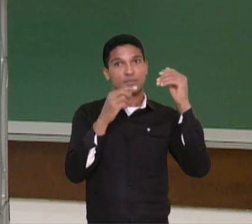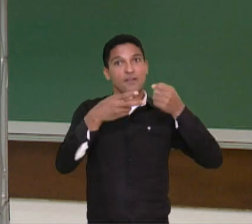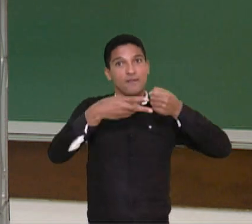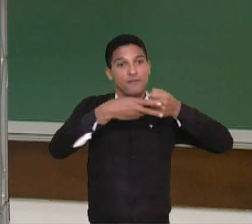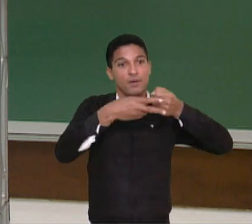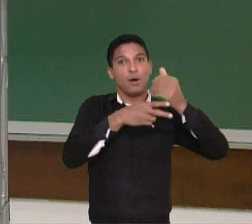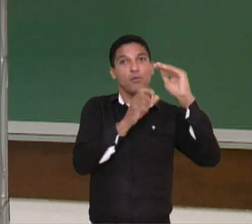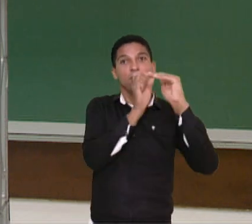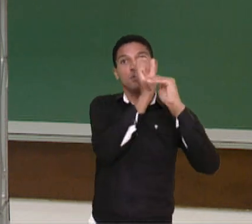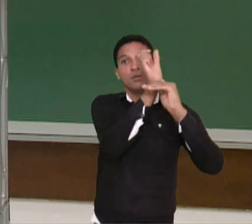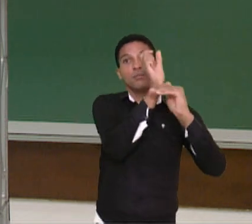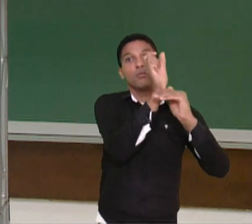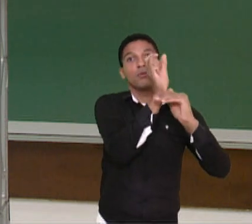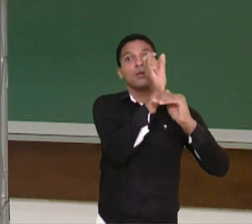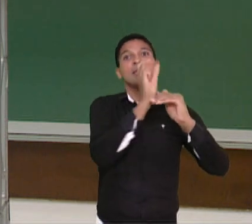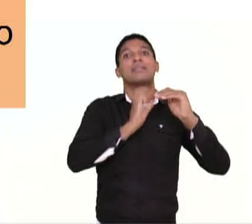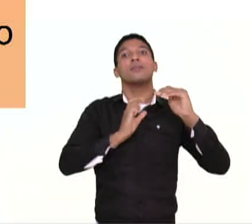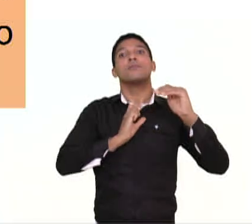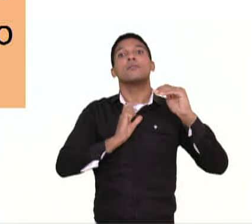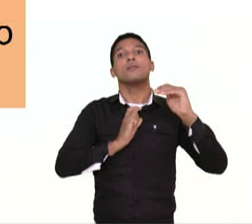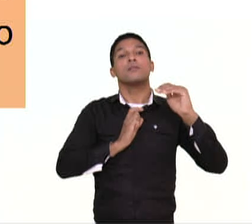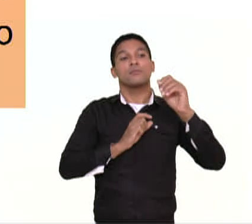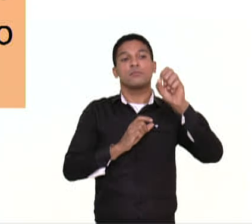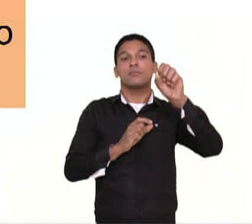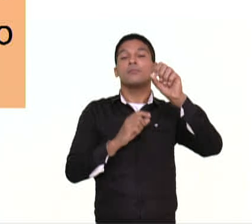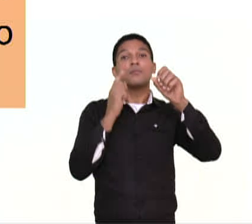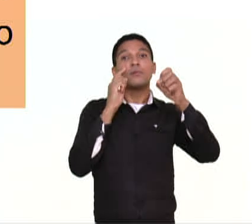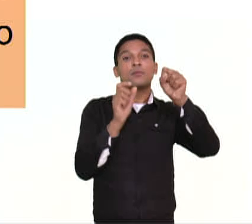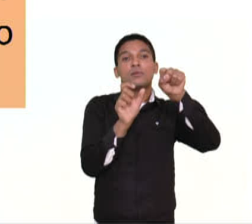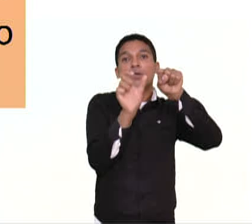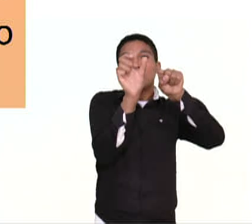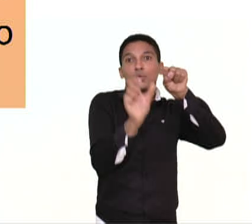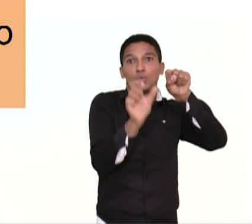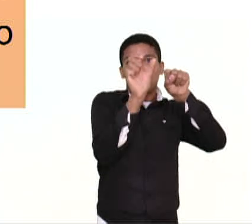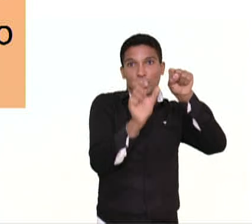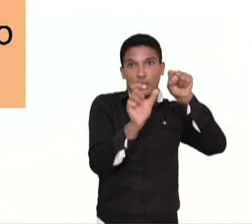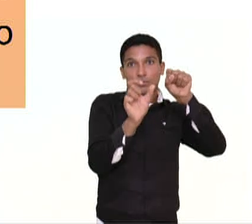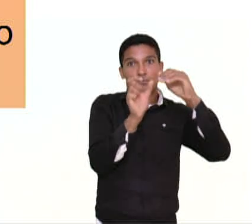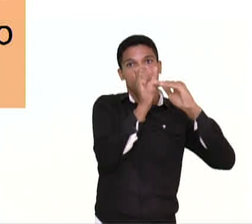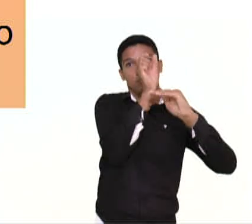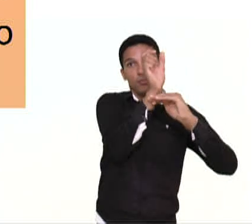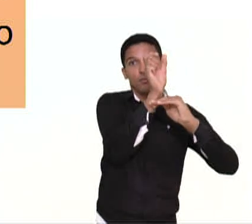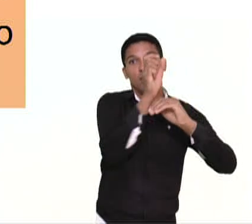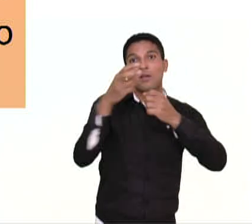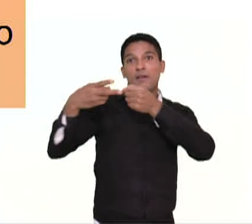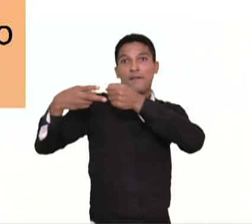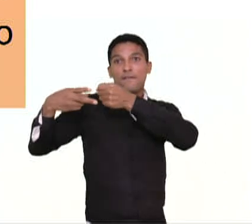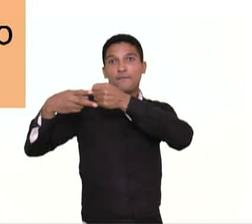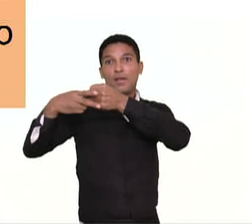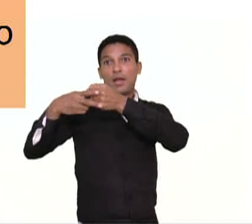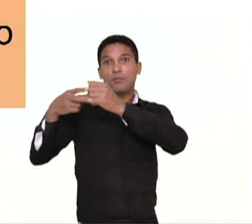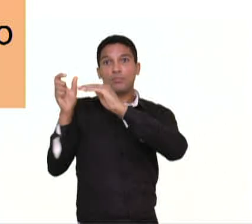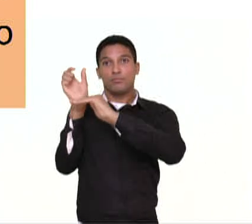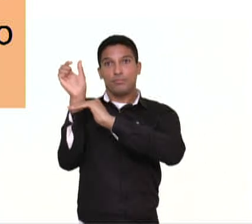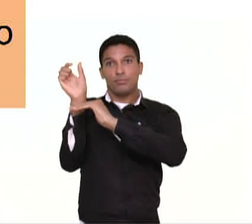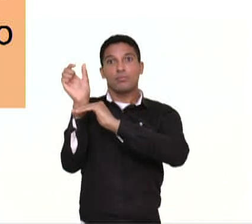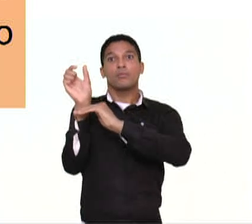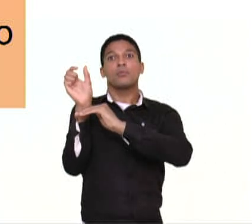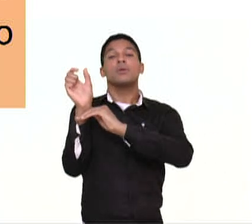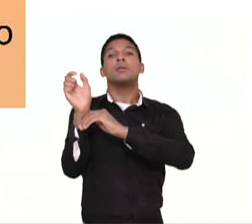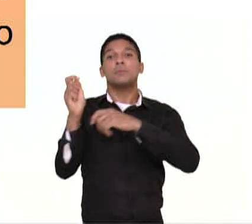relação estabelecida entre sujeito e verbo. Isso quer dizer que quando o sujeito está no singular, o verbo também deve